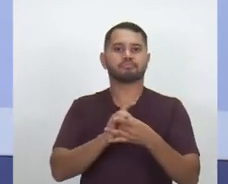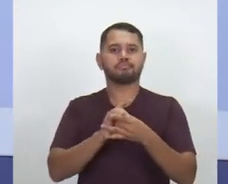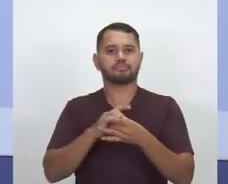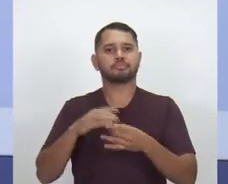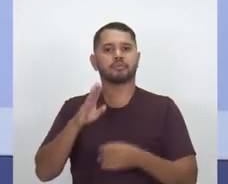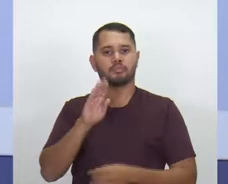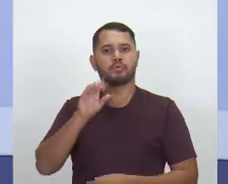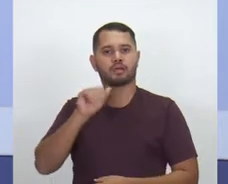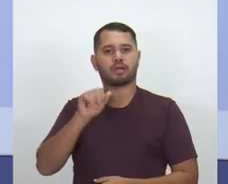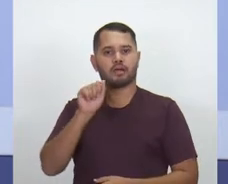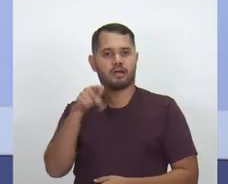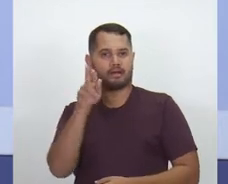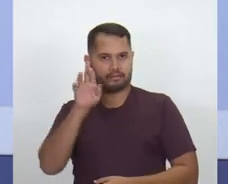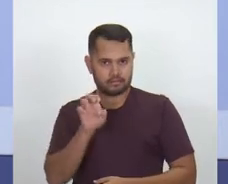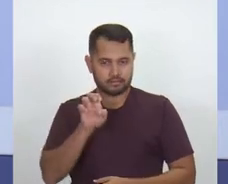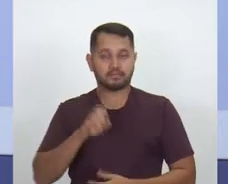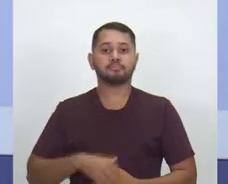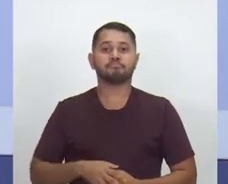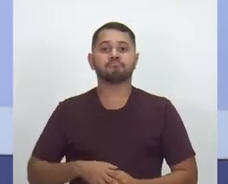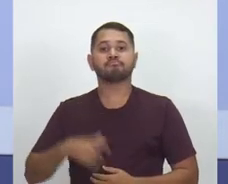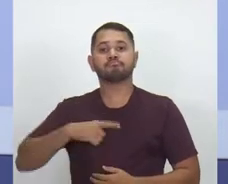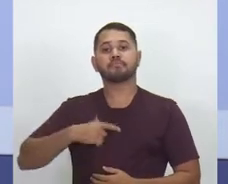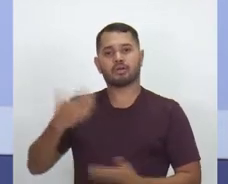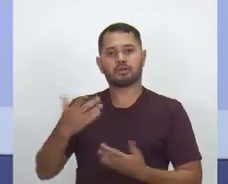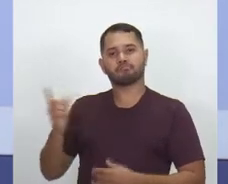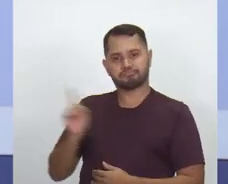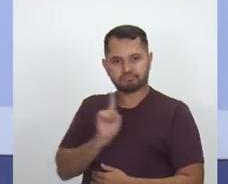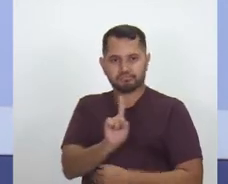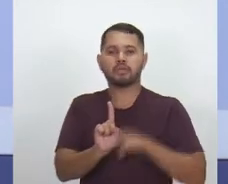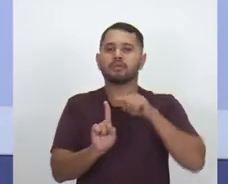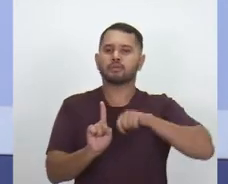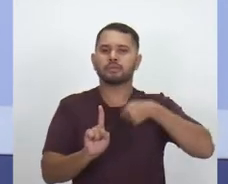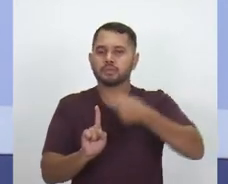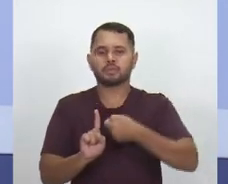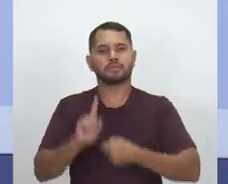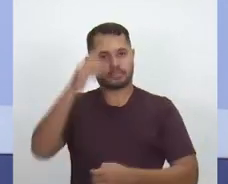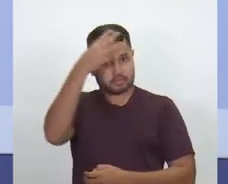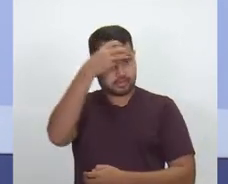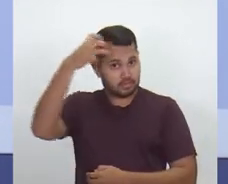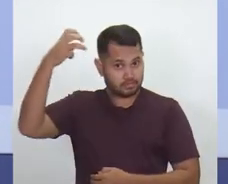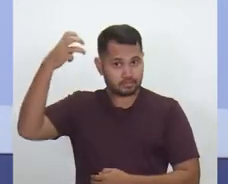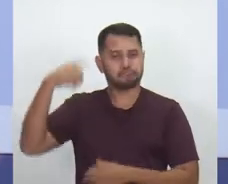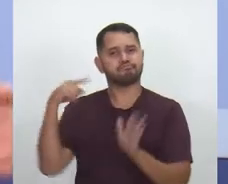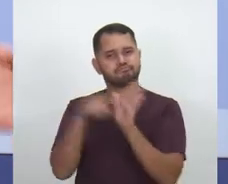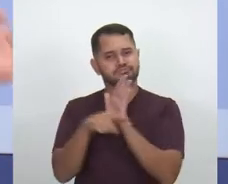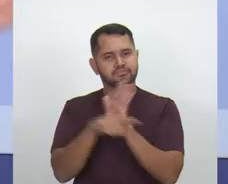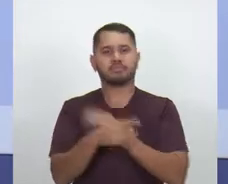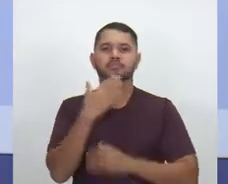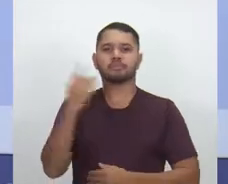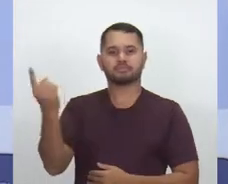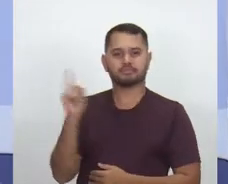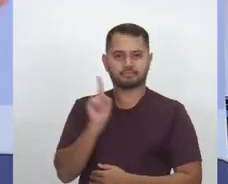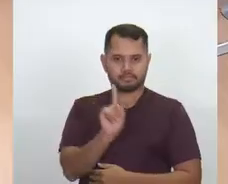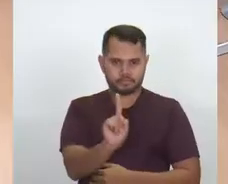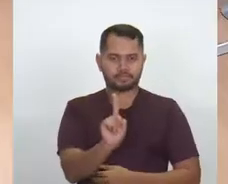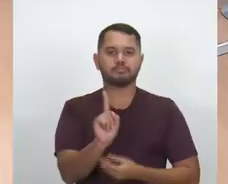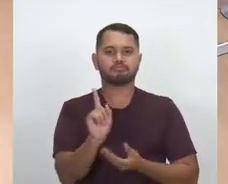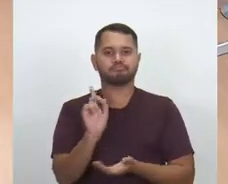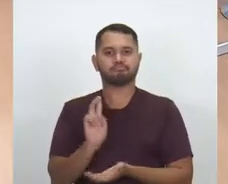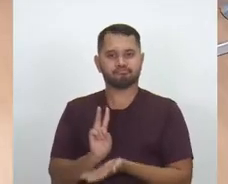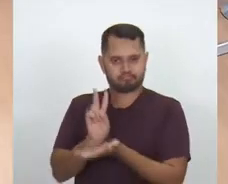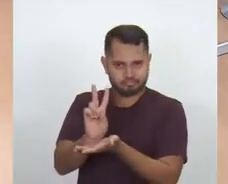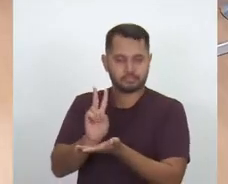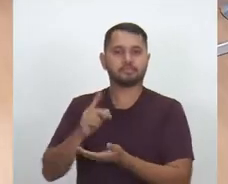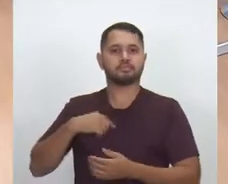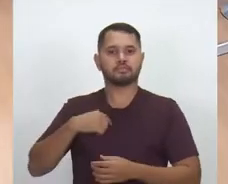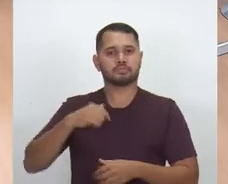acre esse segundo bloco quem vai ser sabatinado aqui o candidato davi almeida que pedi pro senhor ocupar o palco central